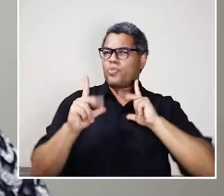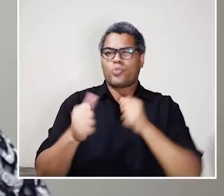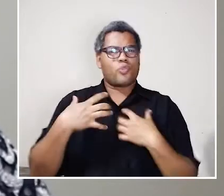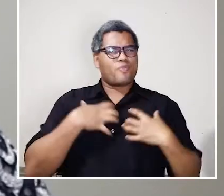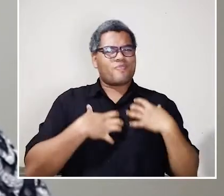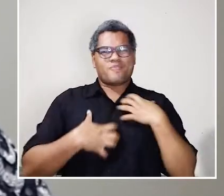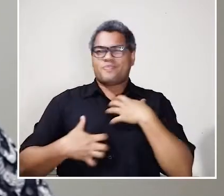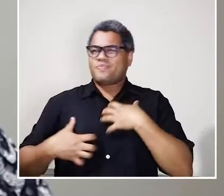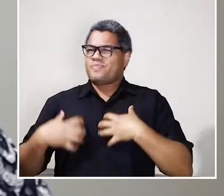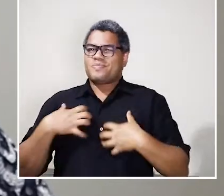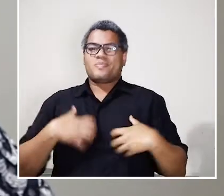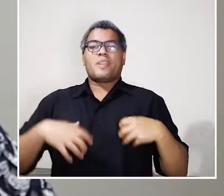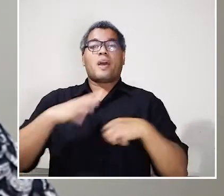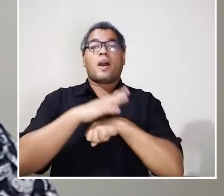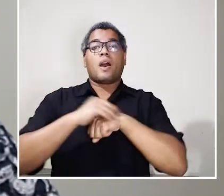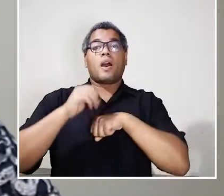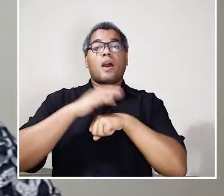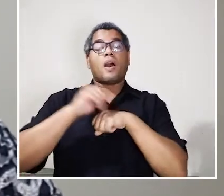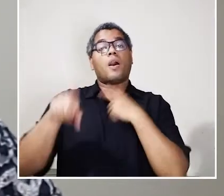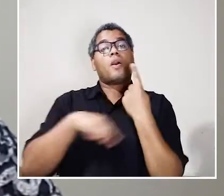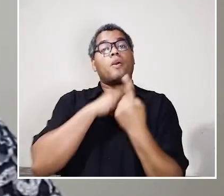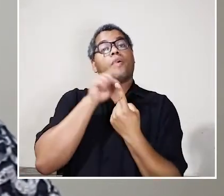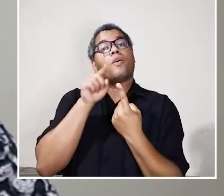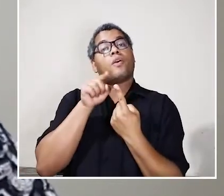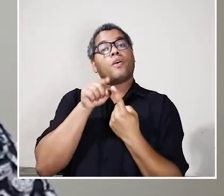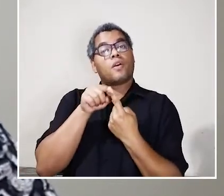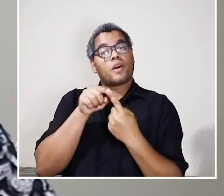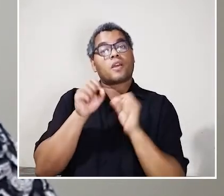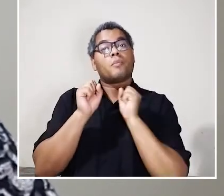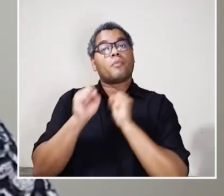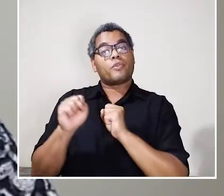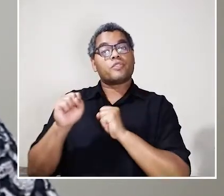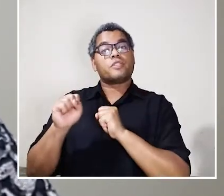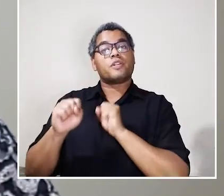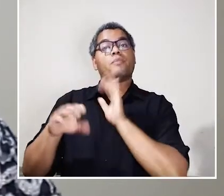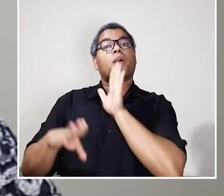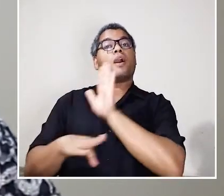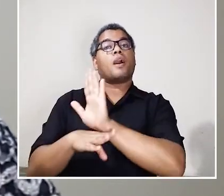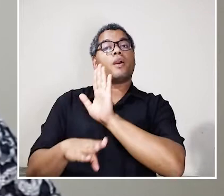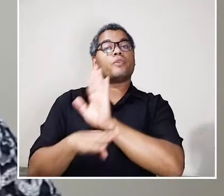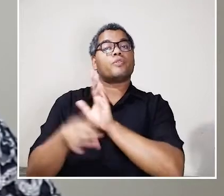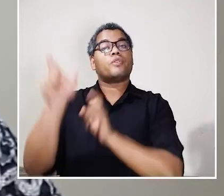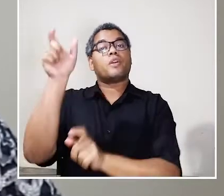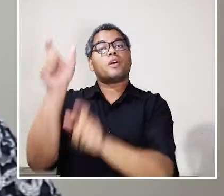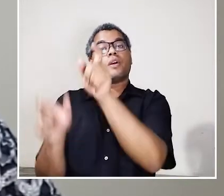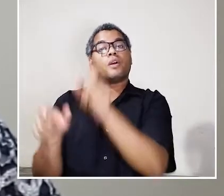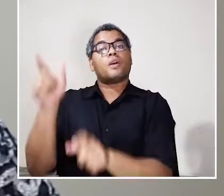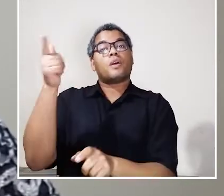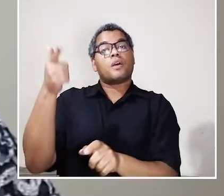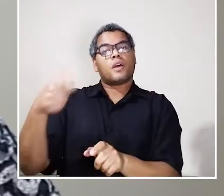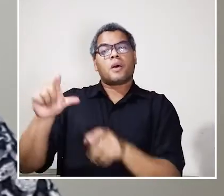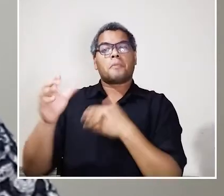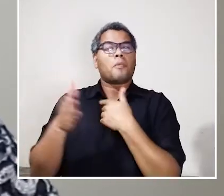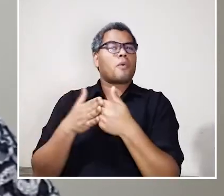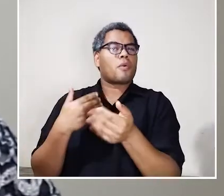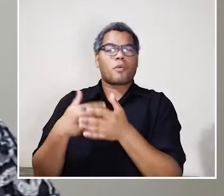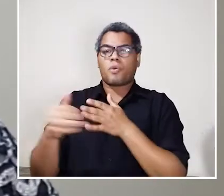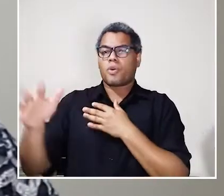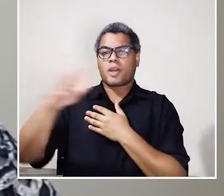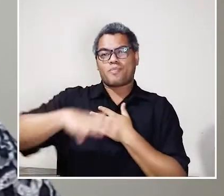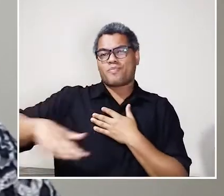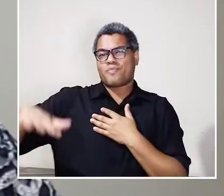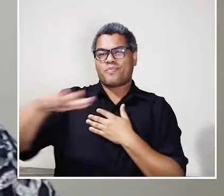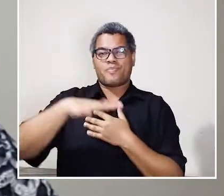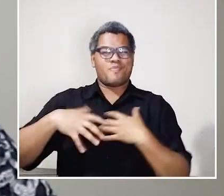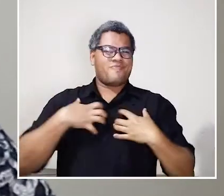toda angústia, para que possamos confortar outras pessoas que passam por